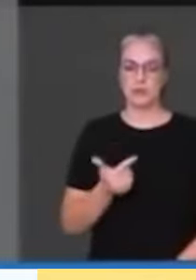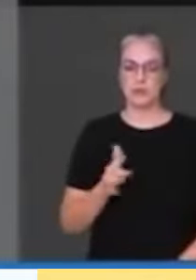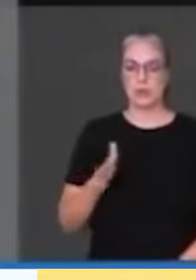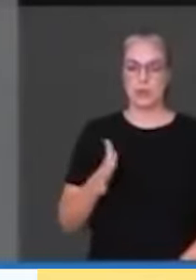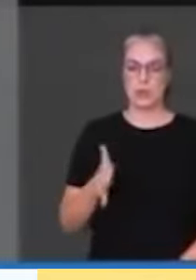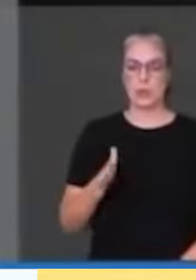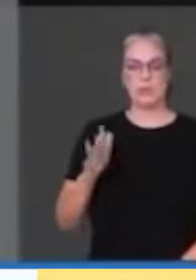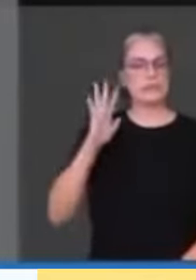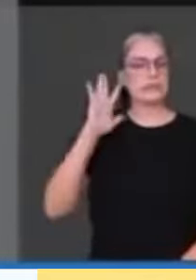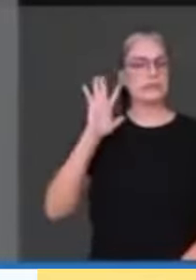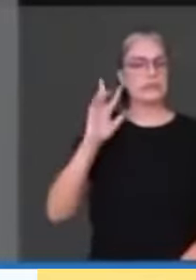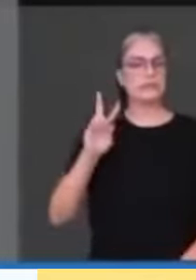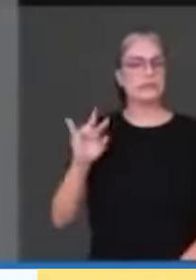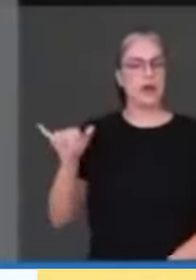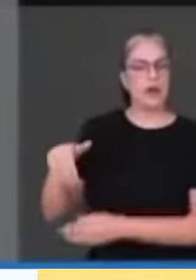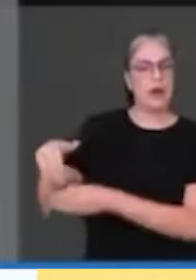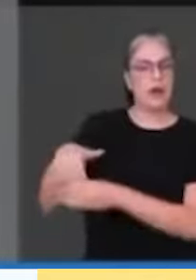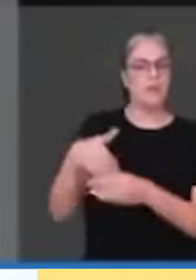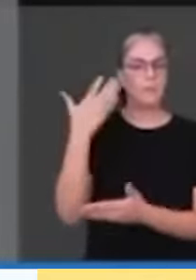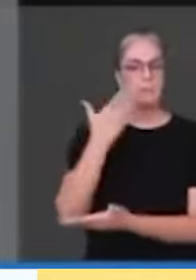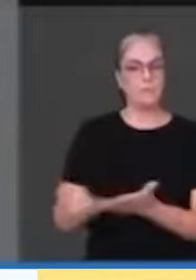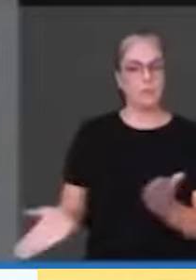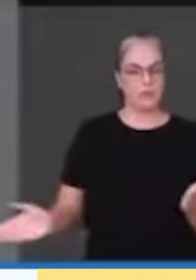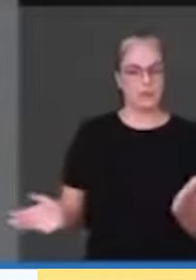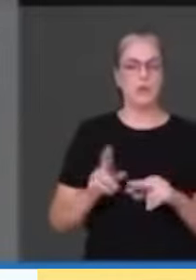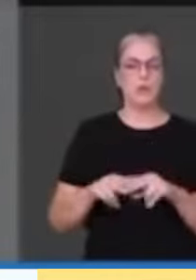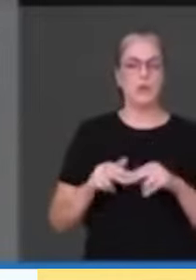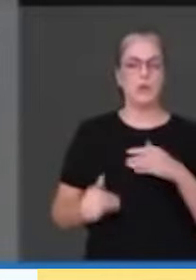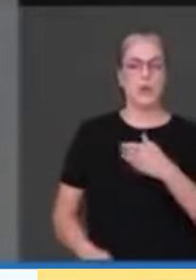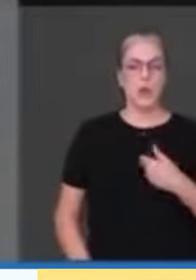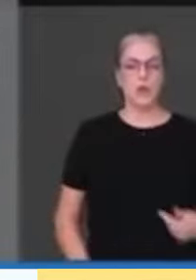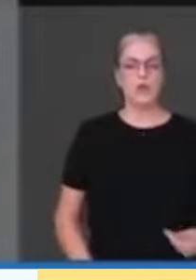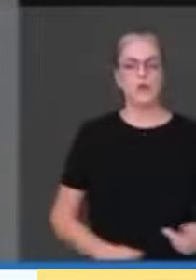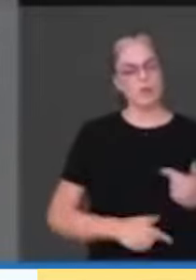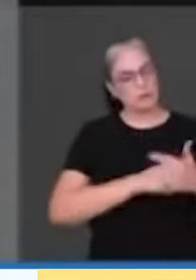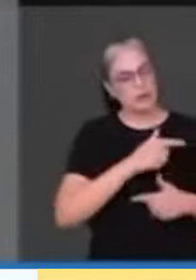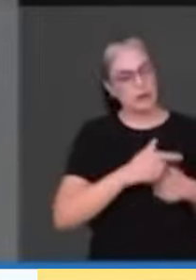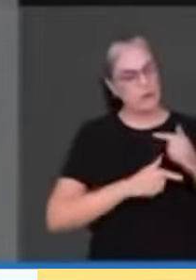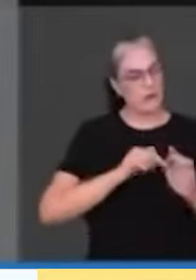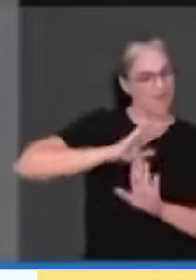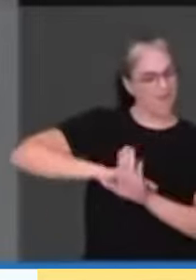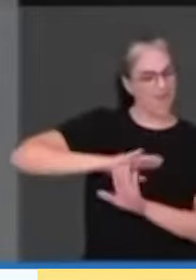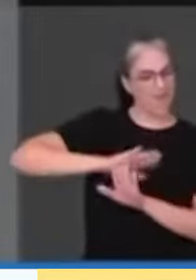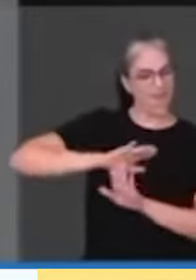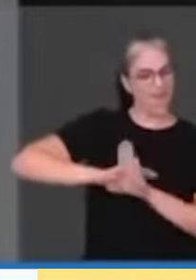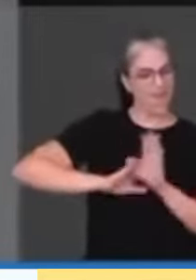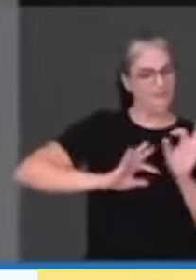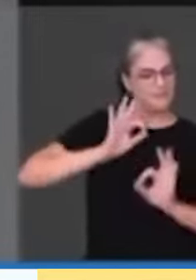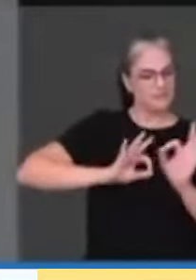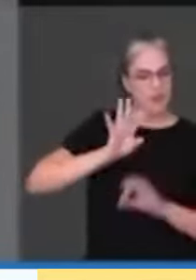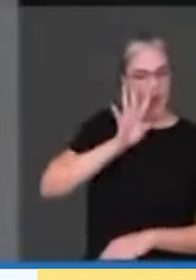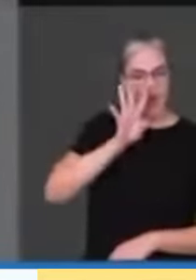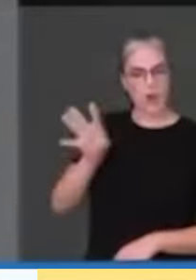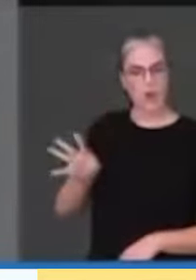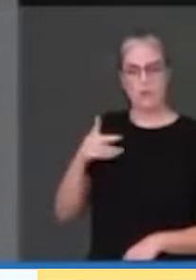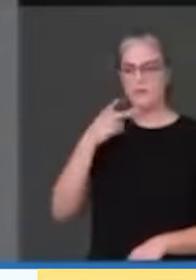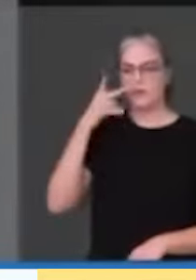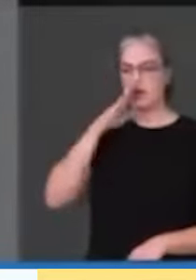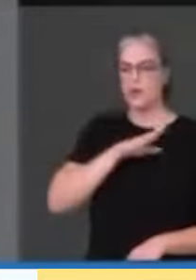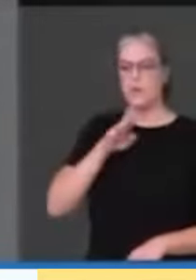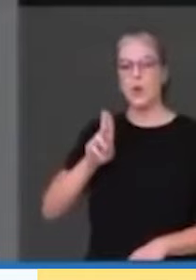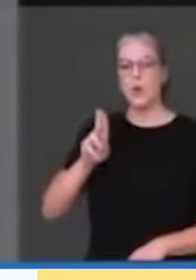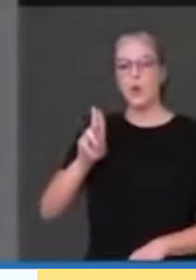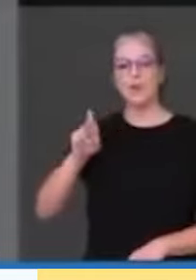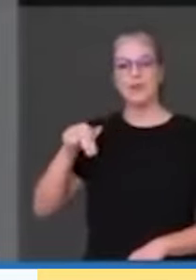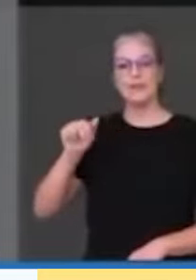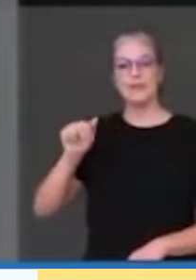eleitoral, o governo começou a tramar mesmo para, primeiro, denunciar as urnas eletrônicas, desmoralizar,